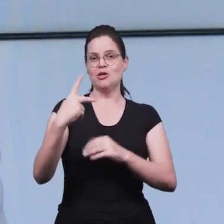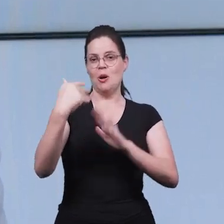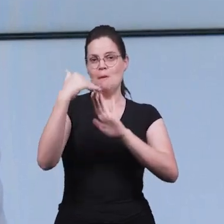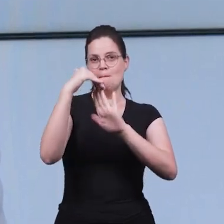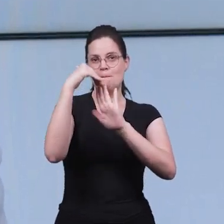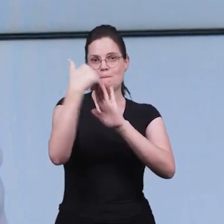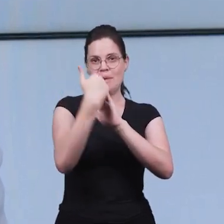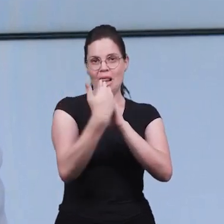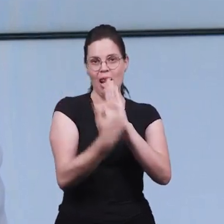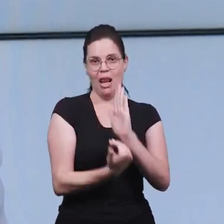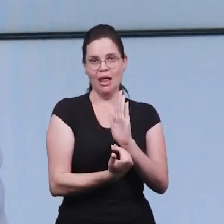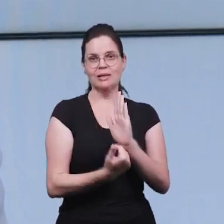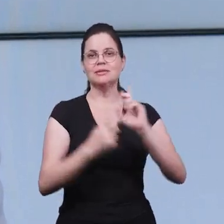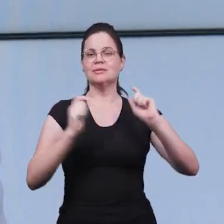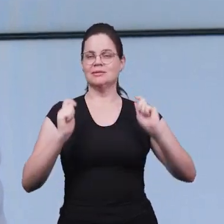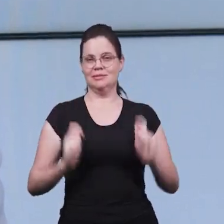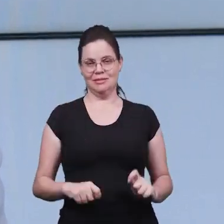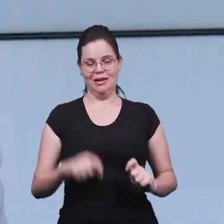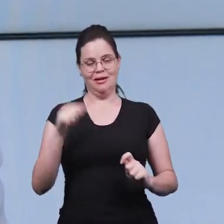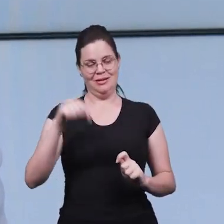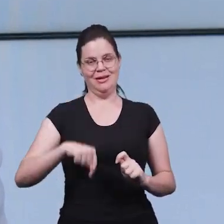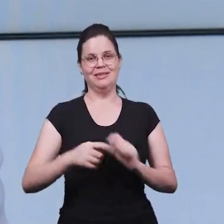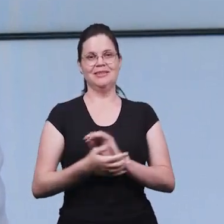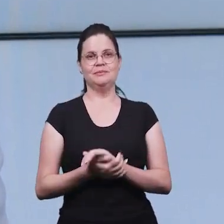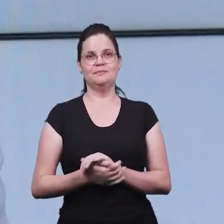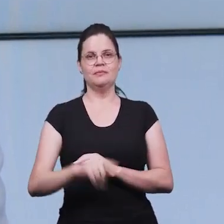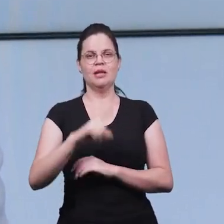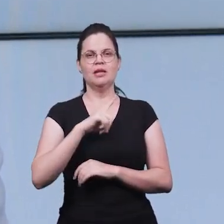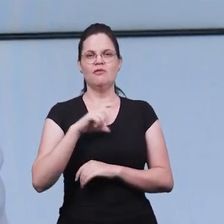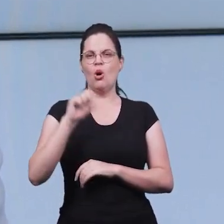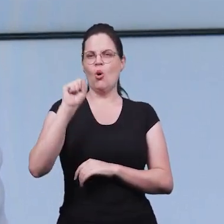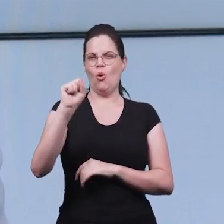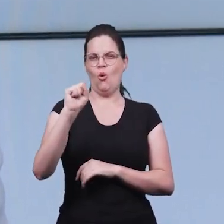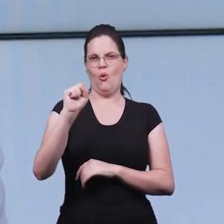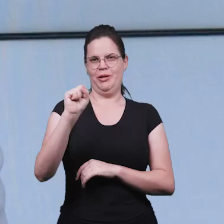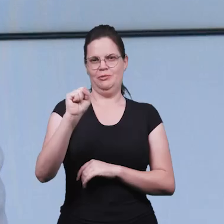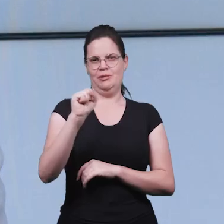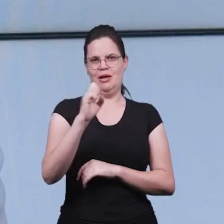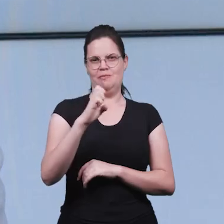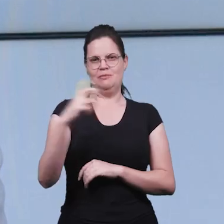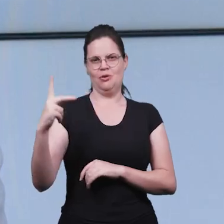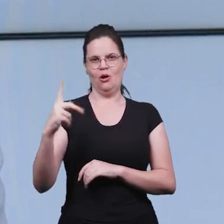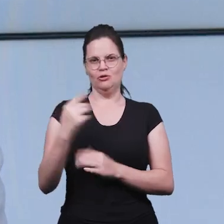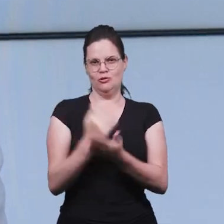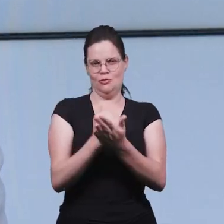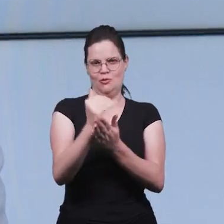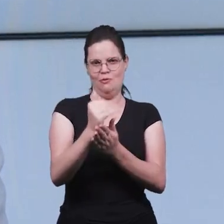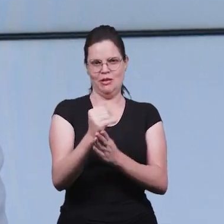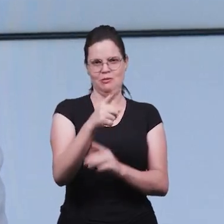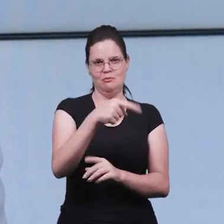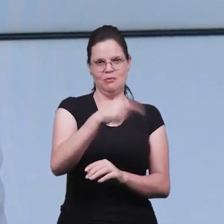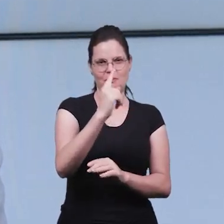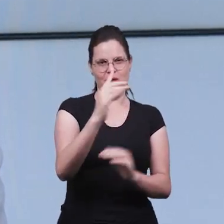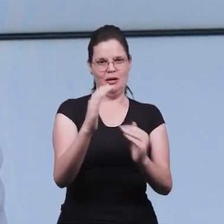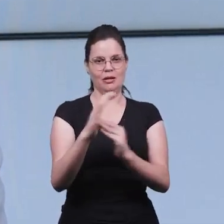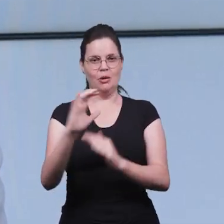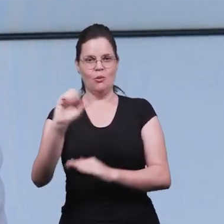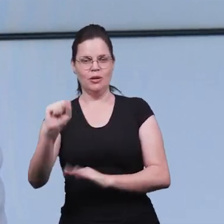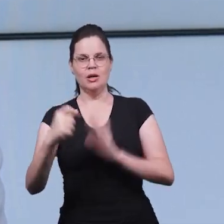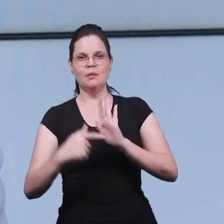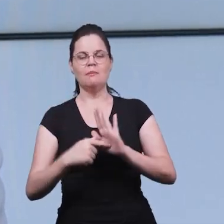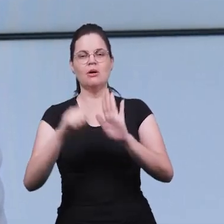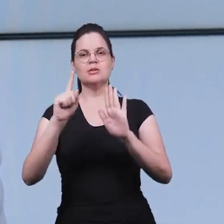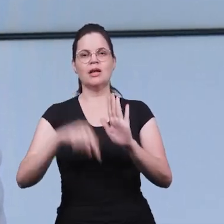as edições deste programa. Inclusive, nos 8 primeiros, você assiste a um projeto, a